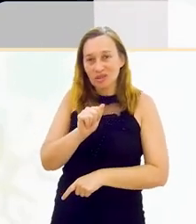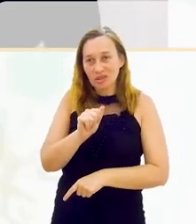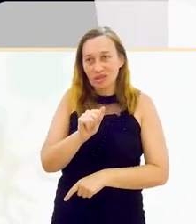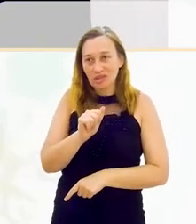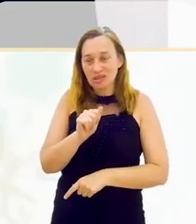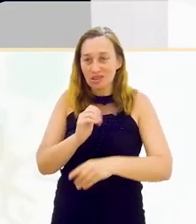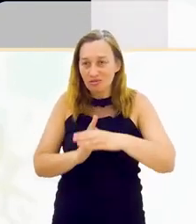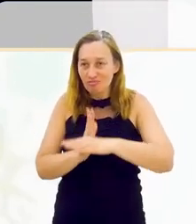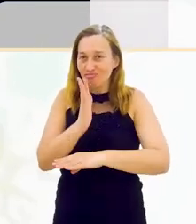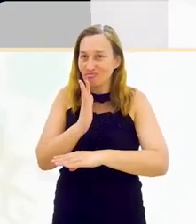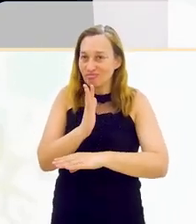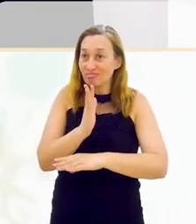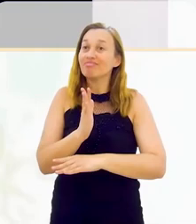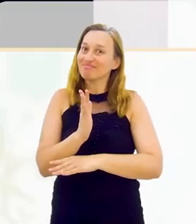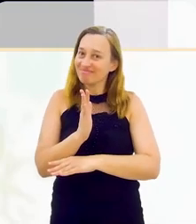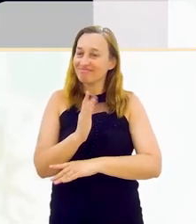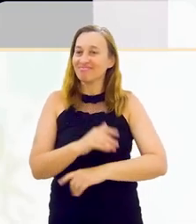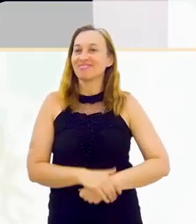conseguiu quebrar algumas barreiras.